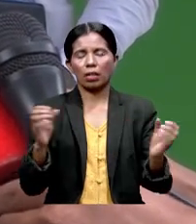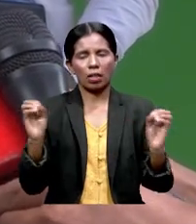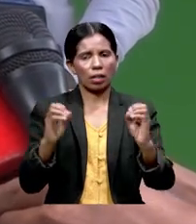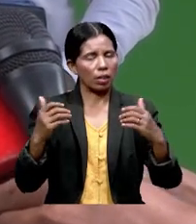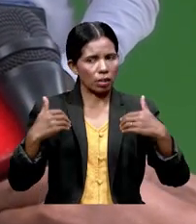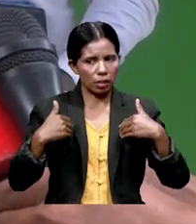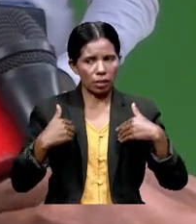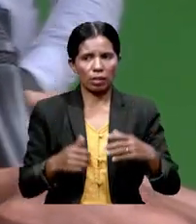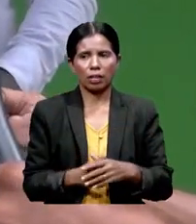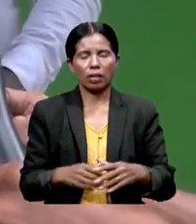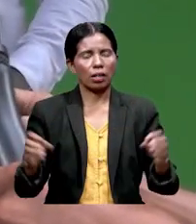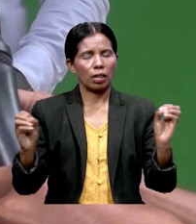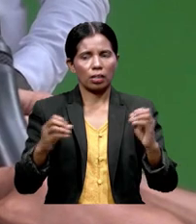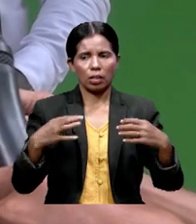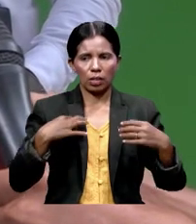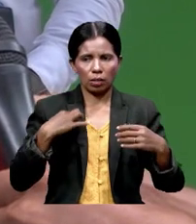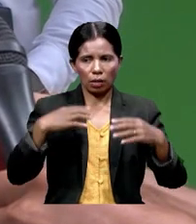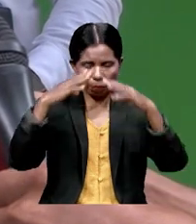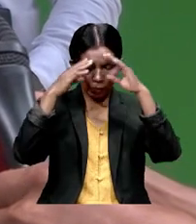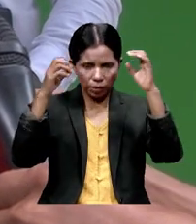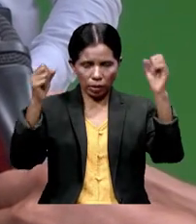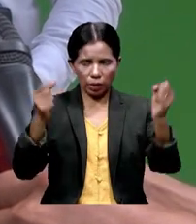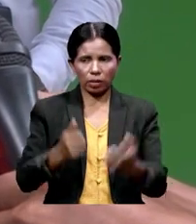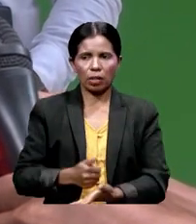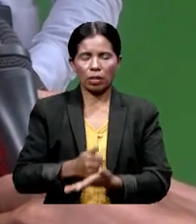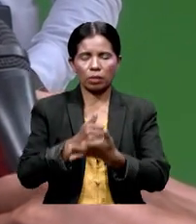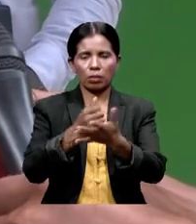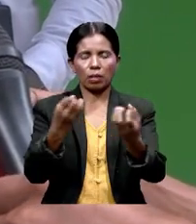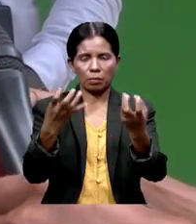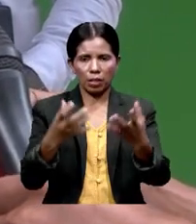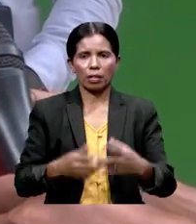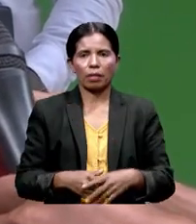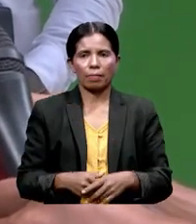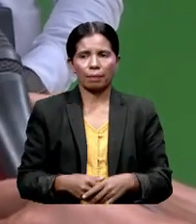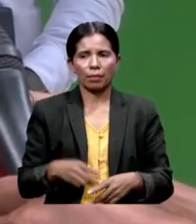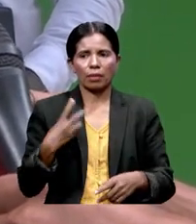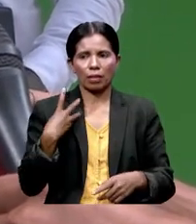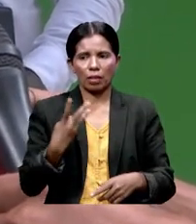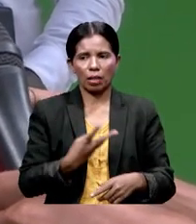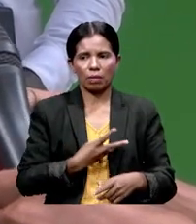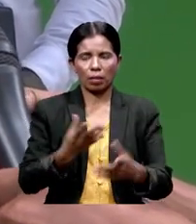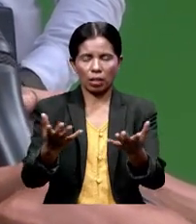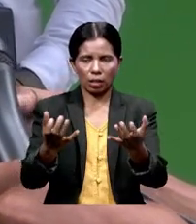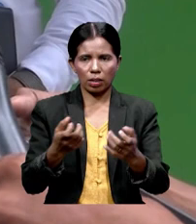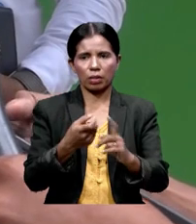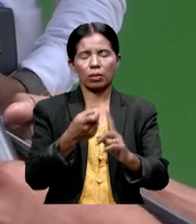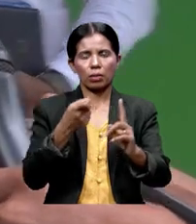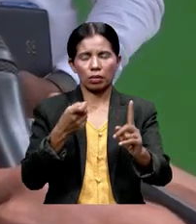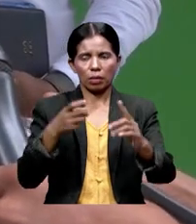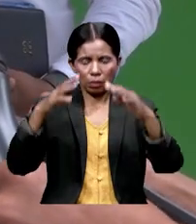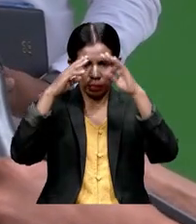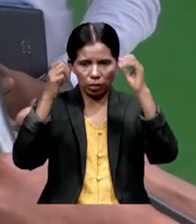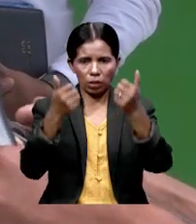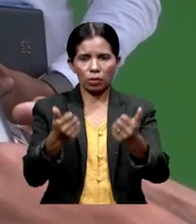menos roupa serne, Presidência da República Tulumbaracona, e a mi cara que liu si Presidente